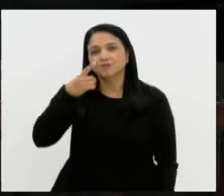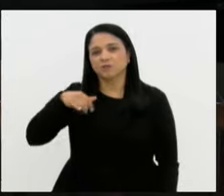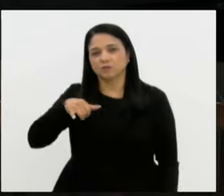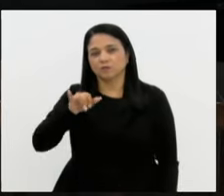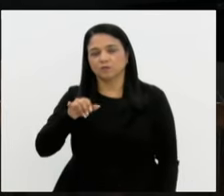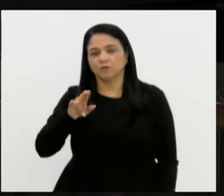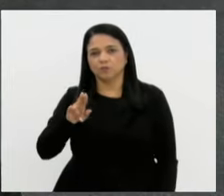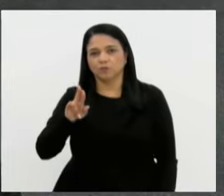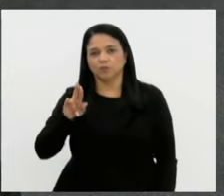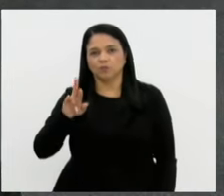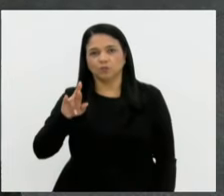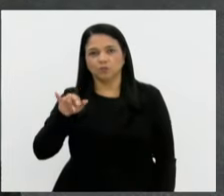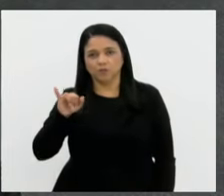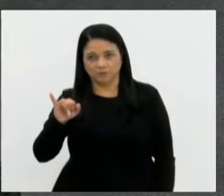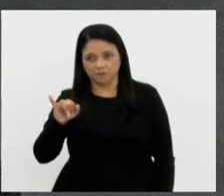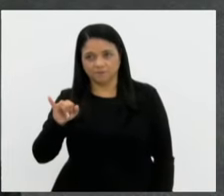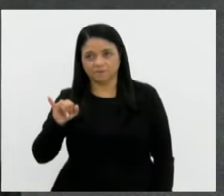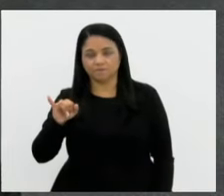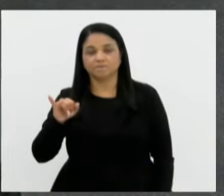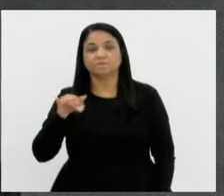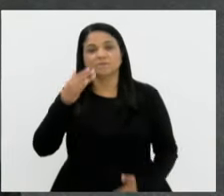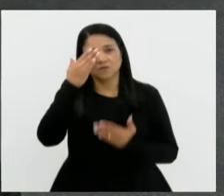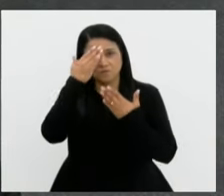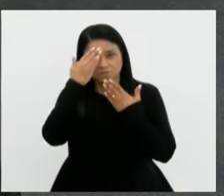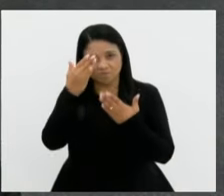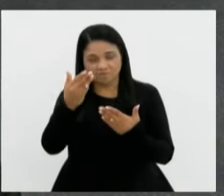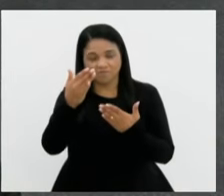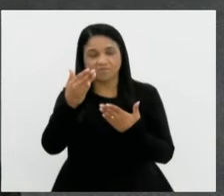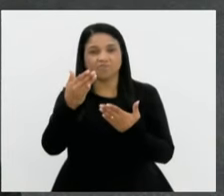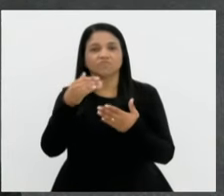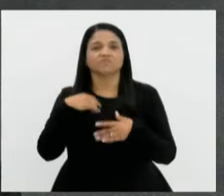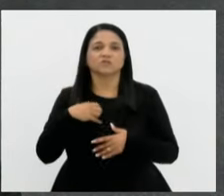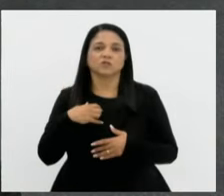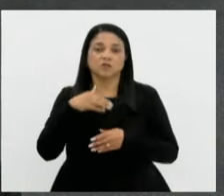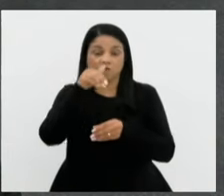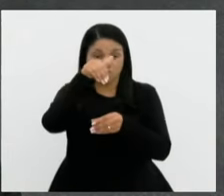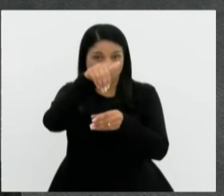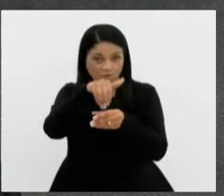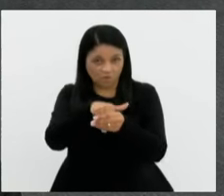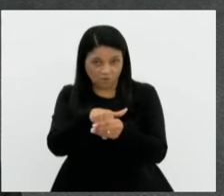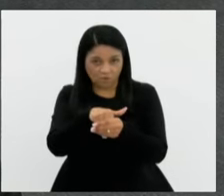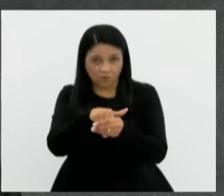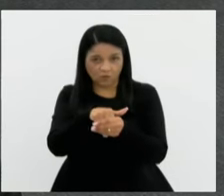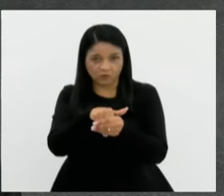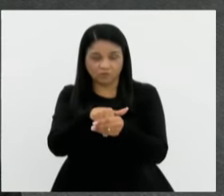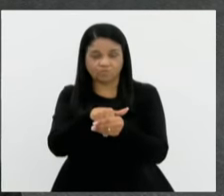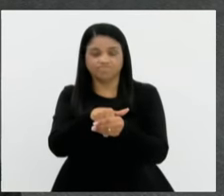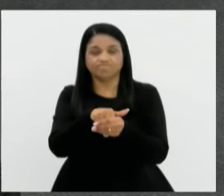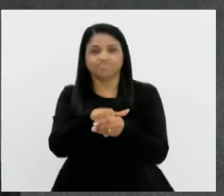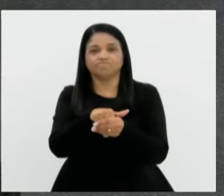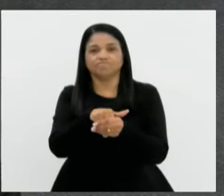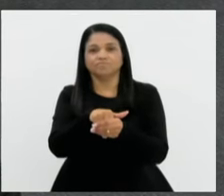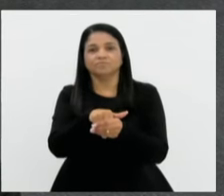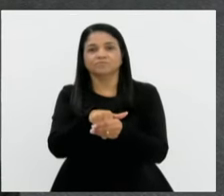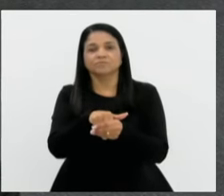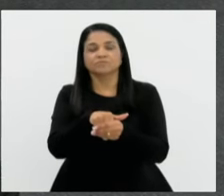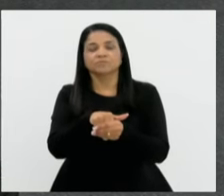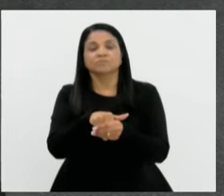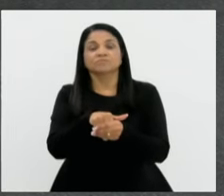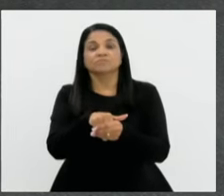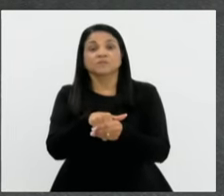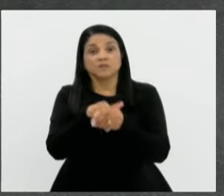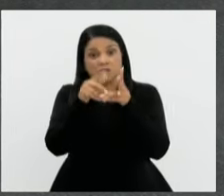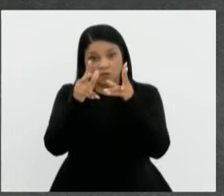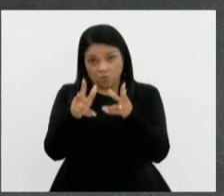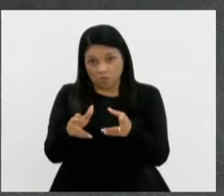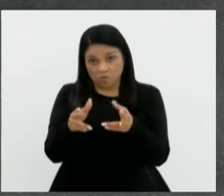Yuri. Muito obrigado, presidente. Uma palavra. Eu gostaria de declarar meu voto, porque votações como essas entram para a